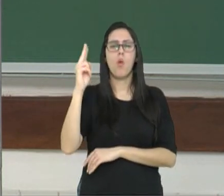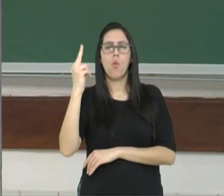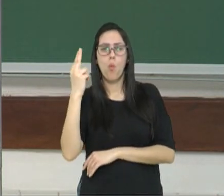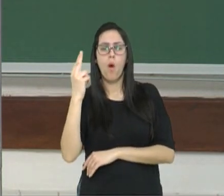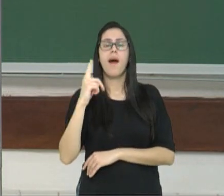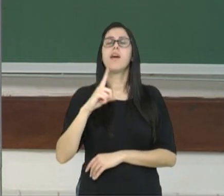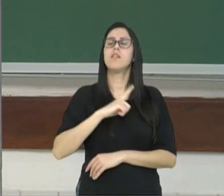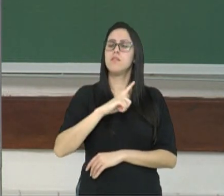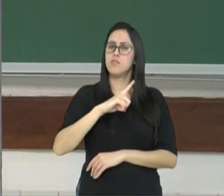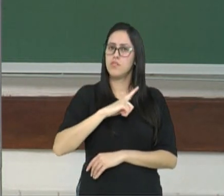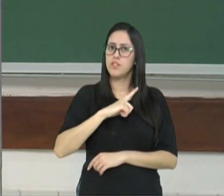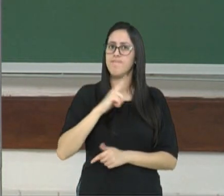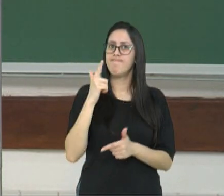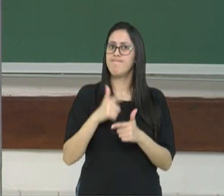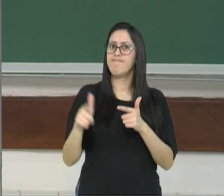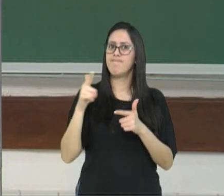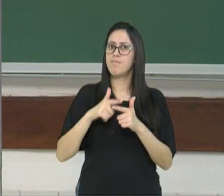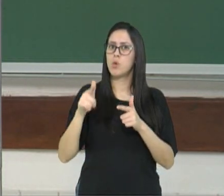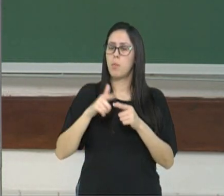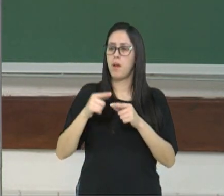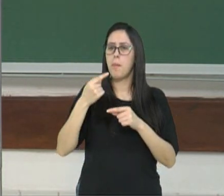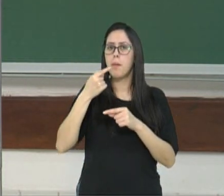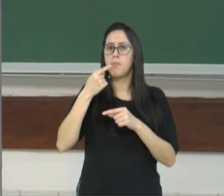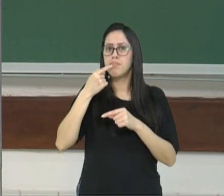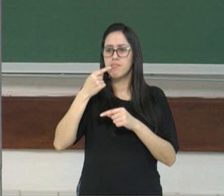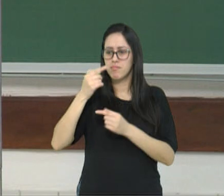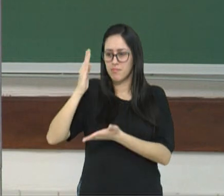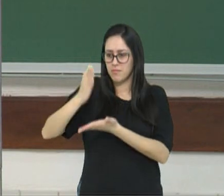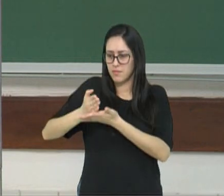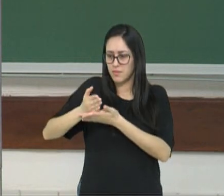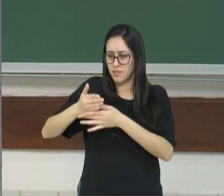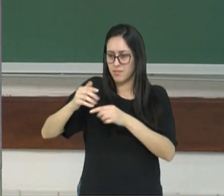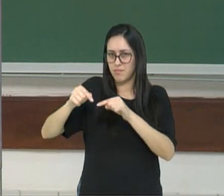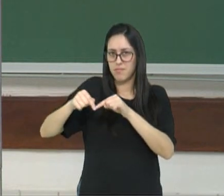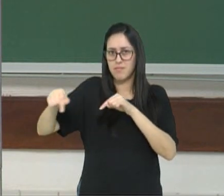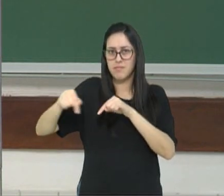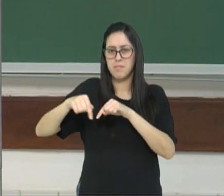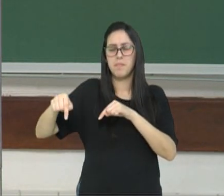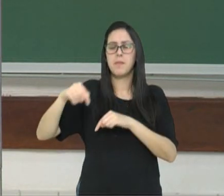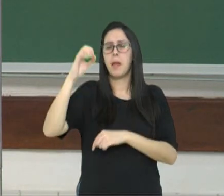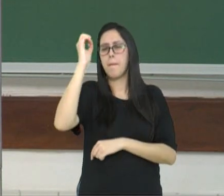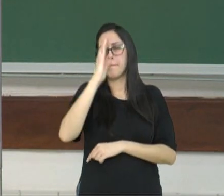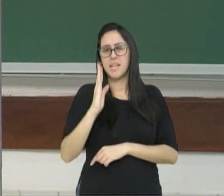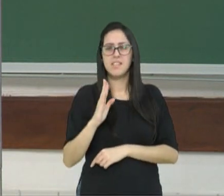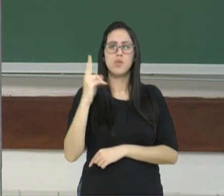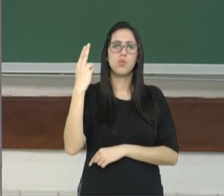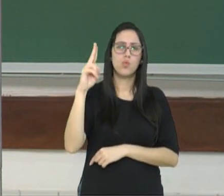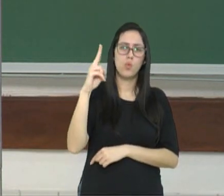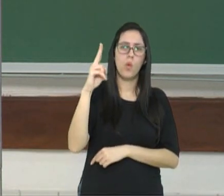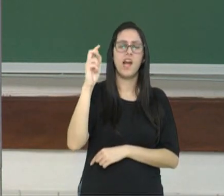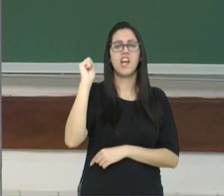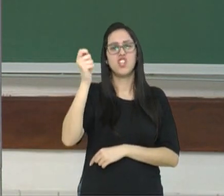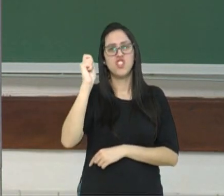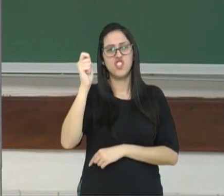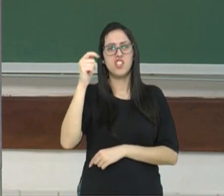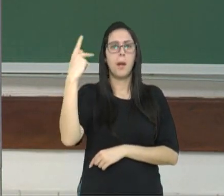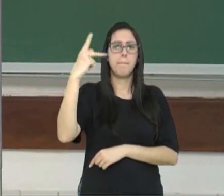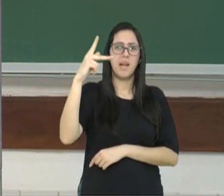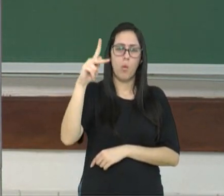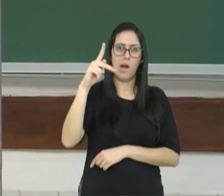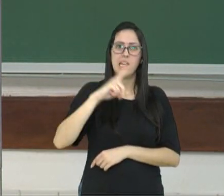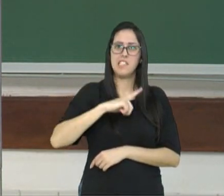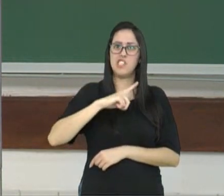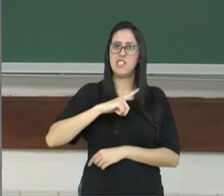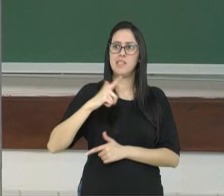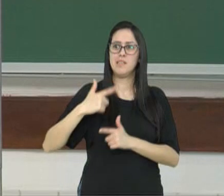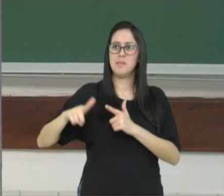muitos conflitos de fronteira entre esses quatro países, o Brasil, o Uruguai, a Argentina e o Paraguai. Então